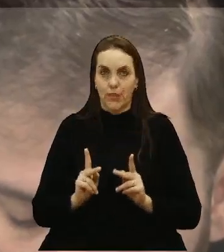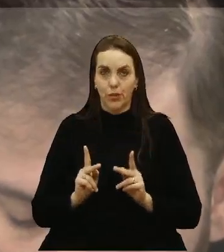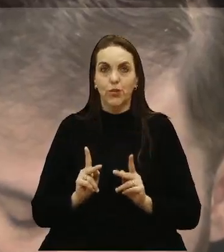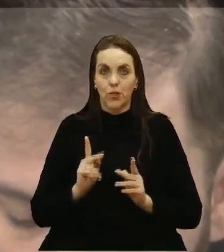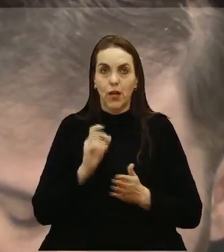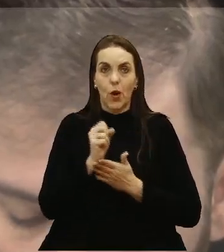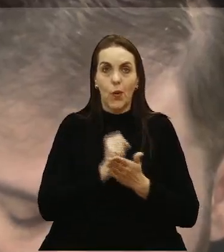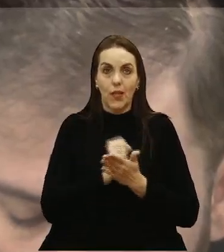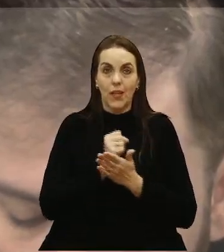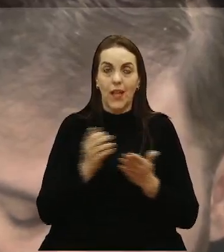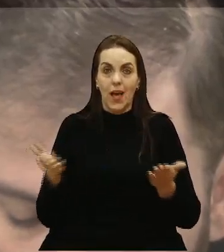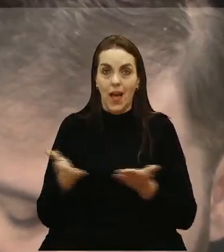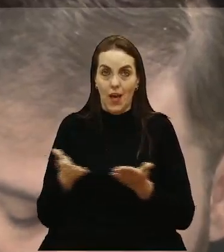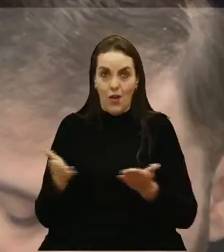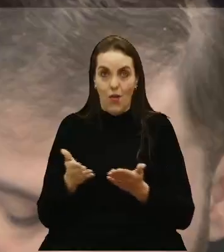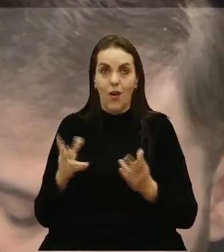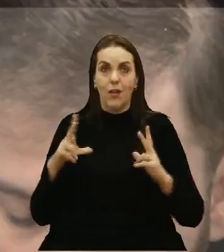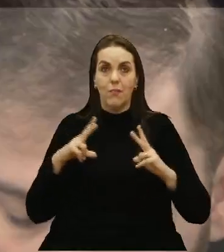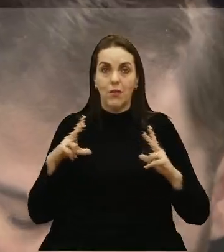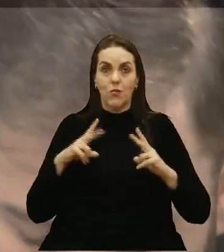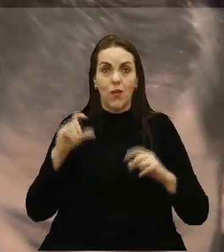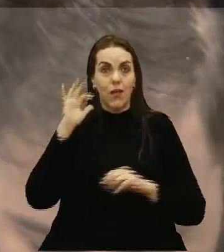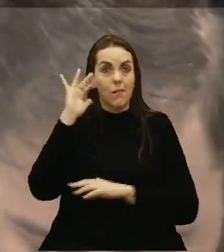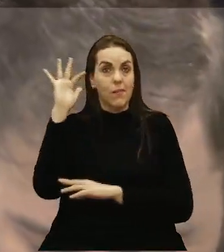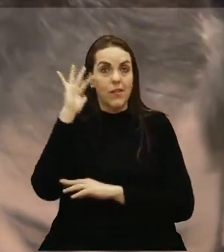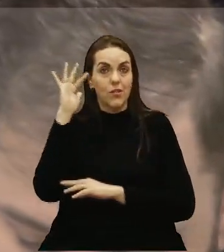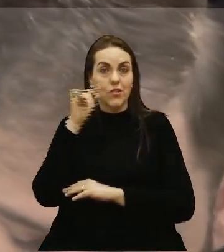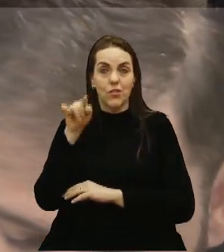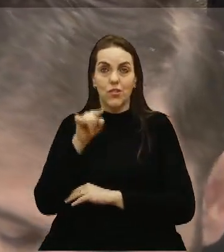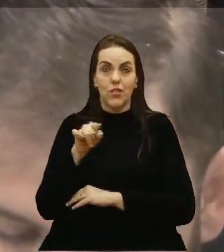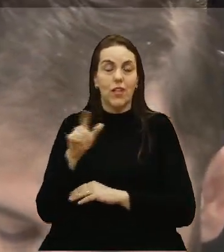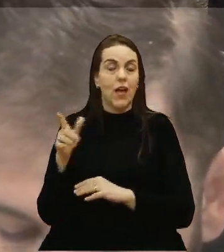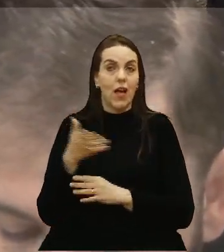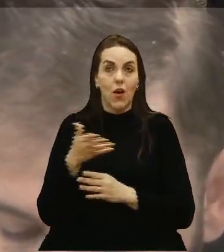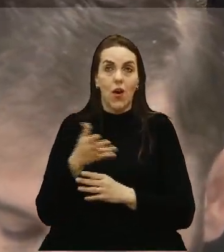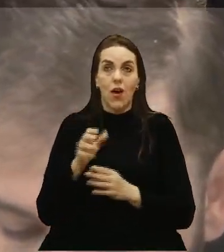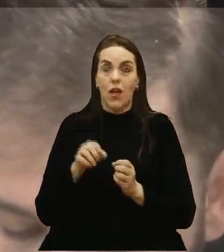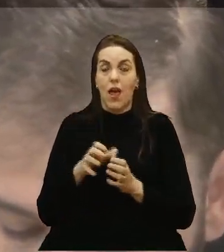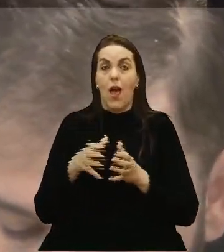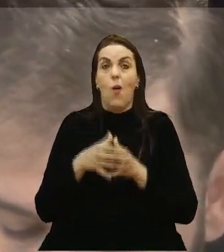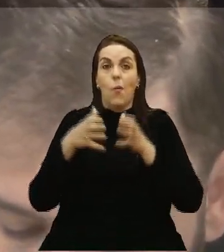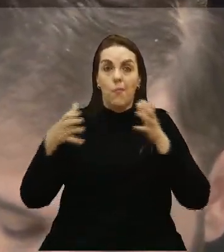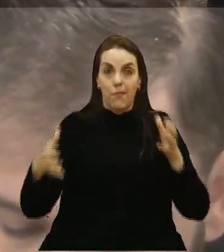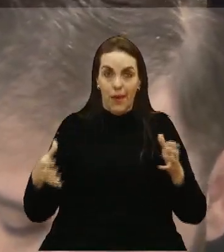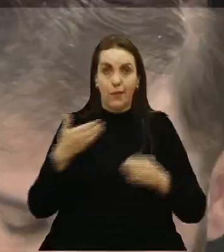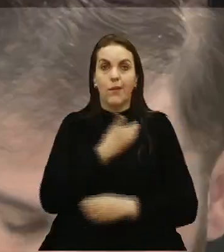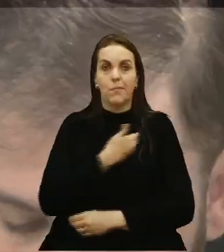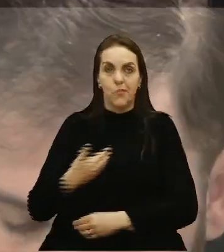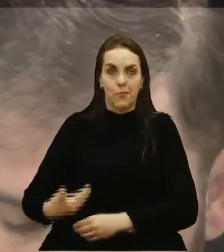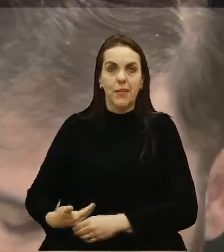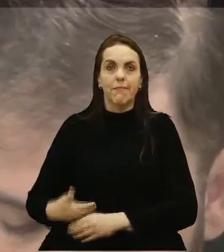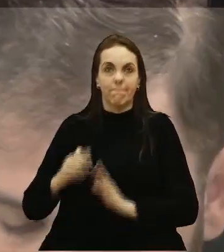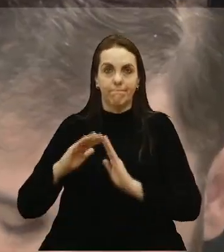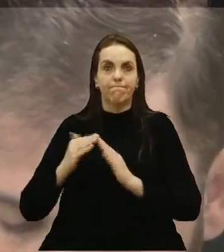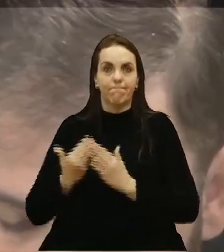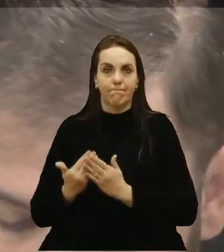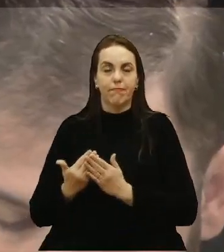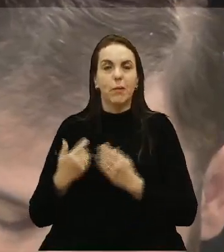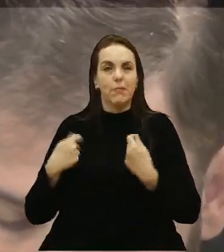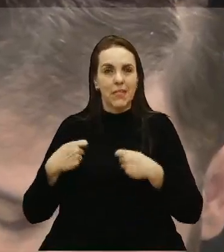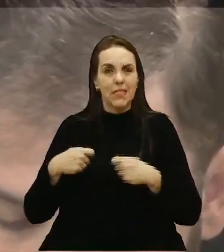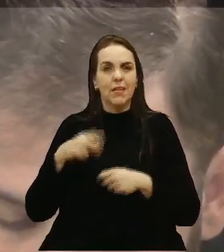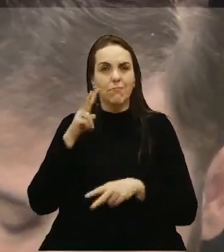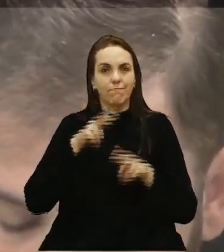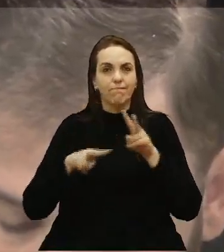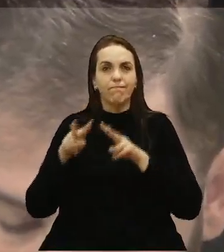contratar agora na rede privada. Imagina, com esse boom aqui na escola pública, Então, precisamos sim olhar e